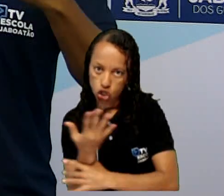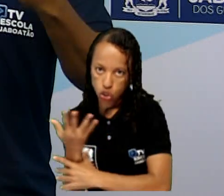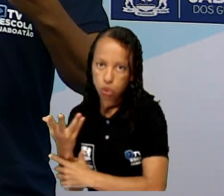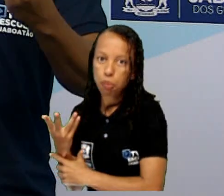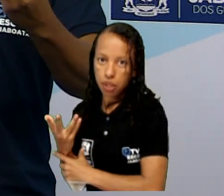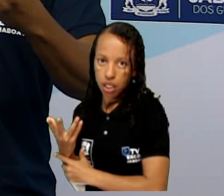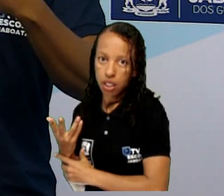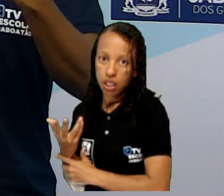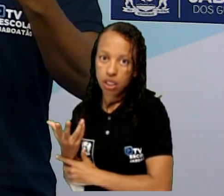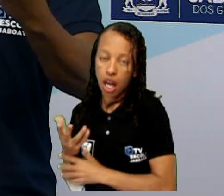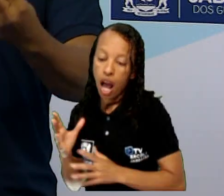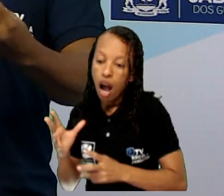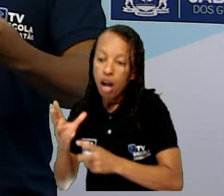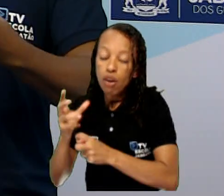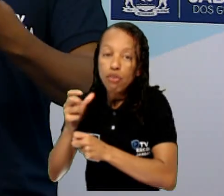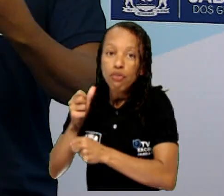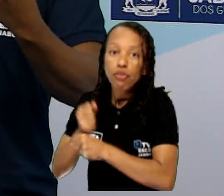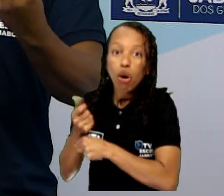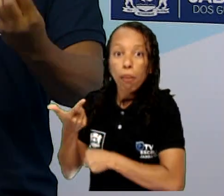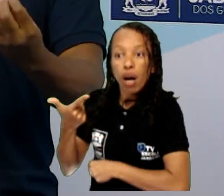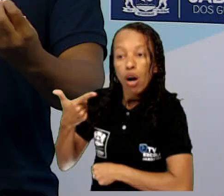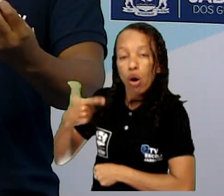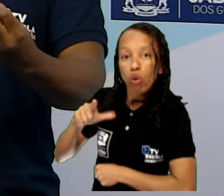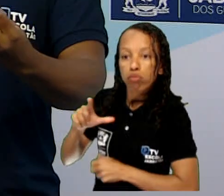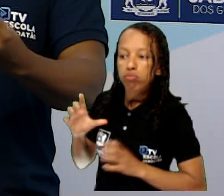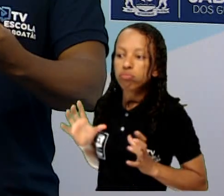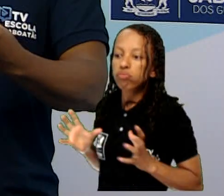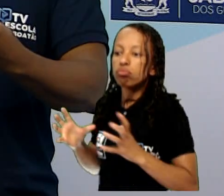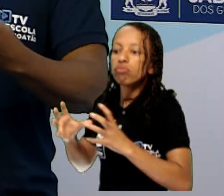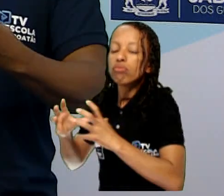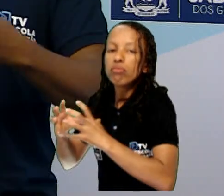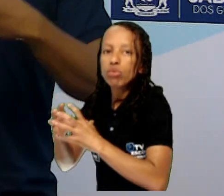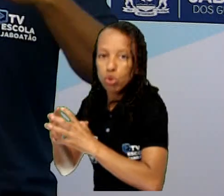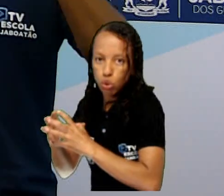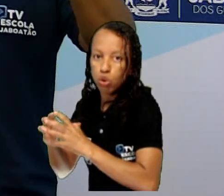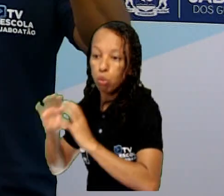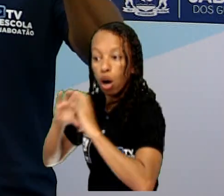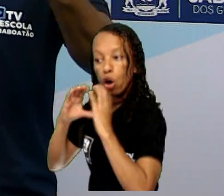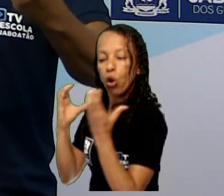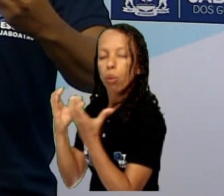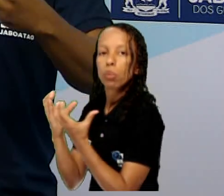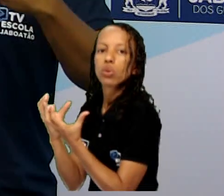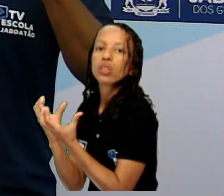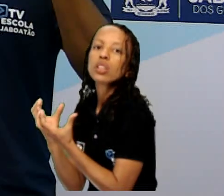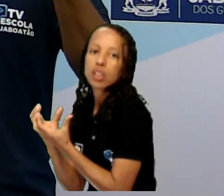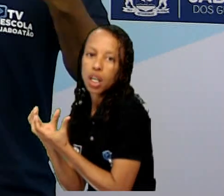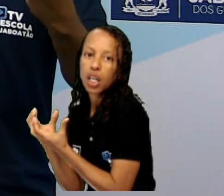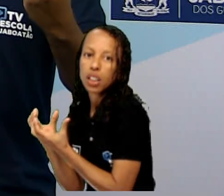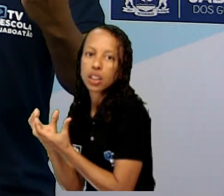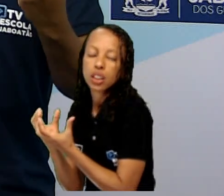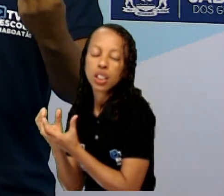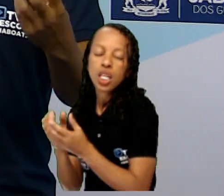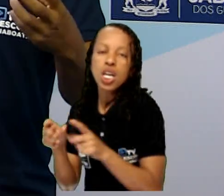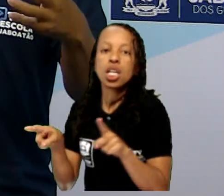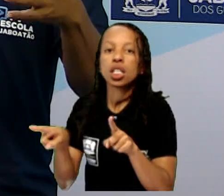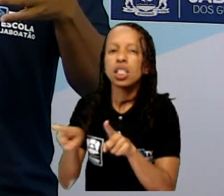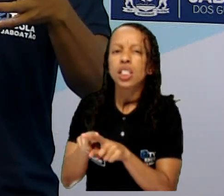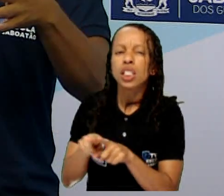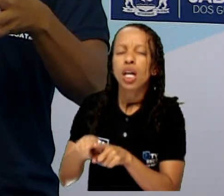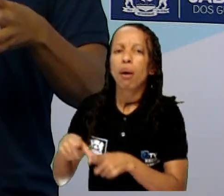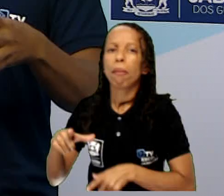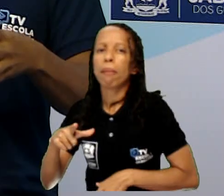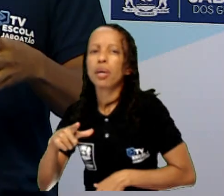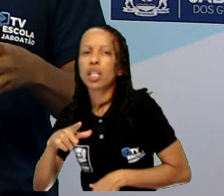tem local, onde tem o componente biótico, como o solo, a água, o ar, estamos aí